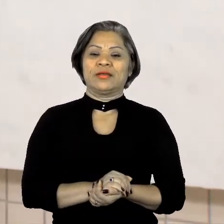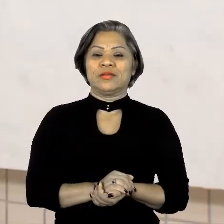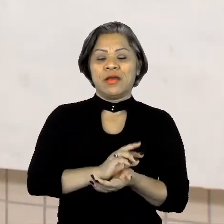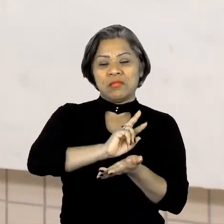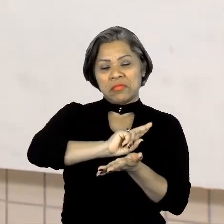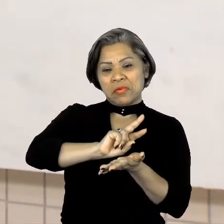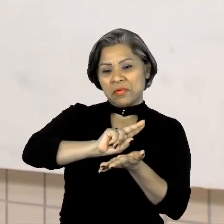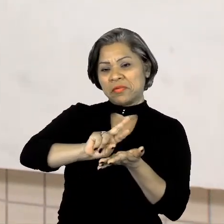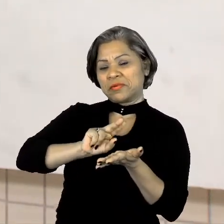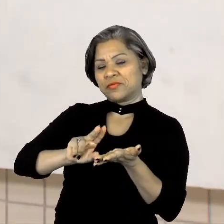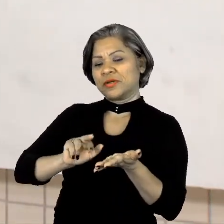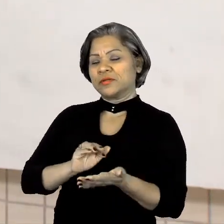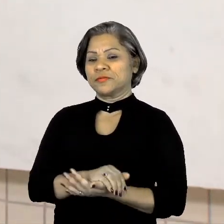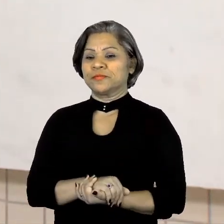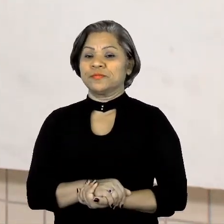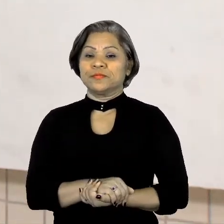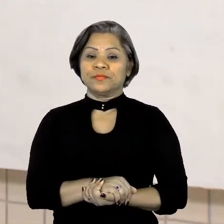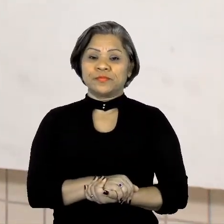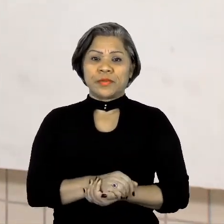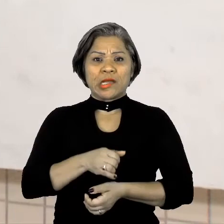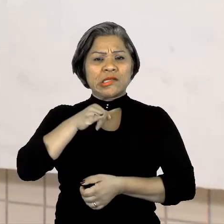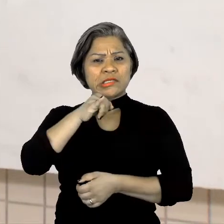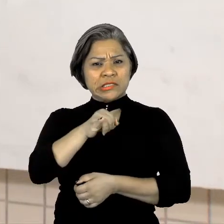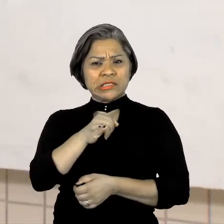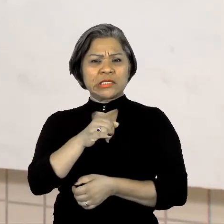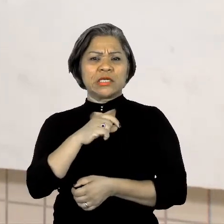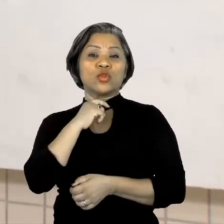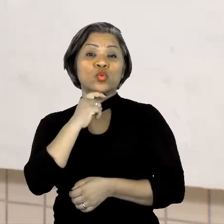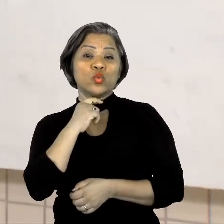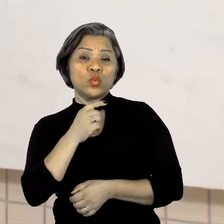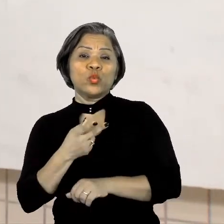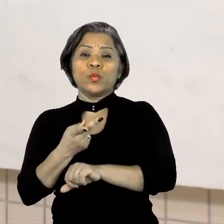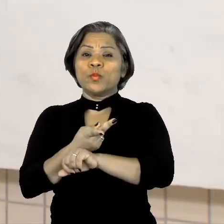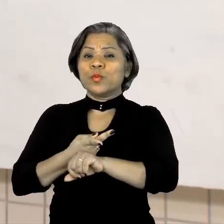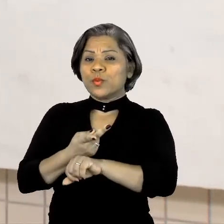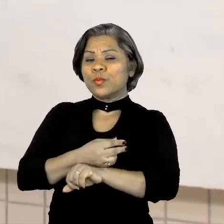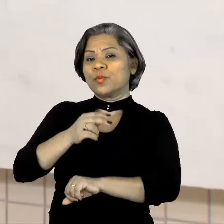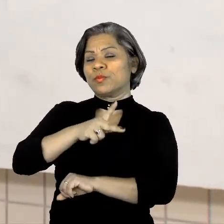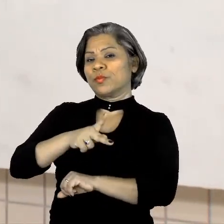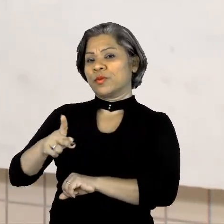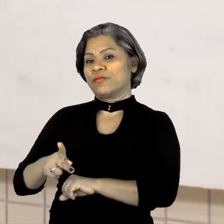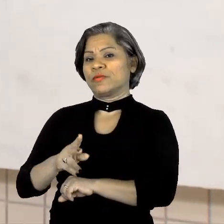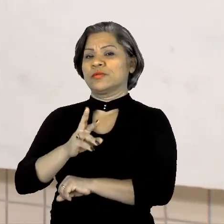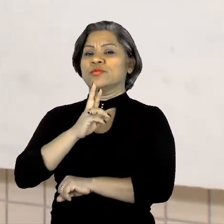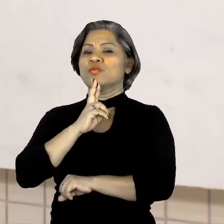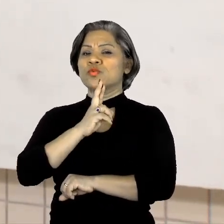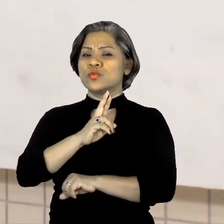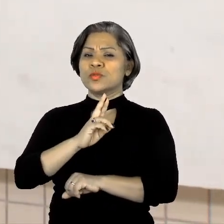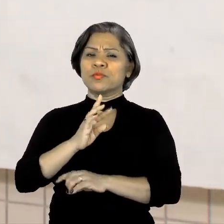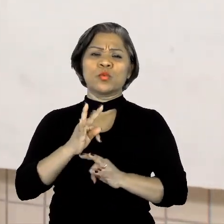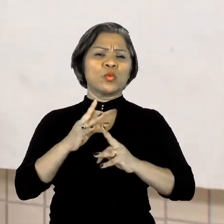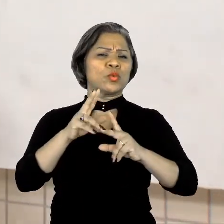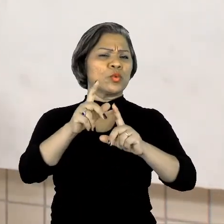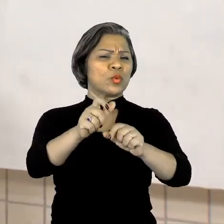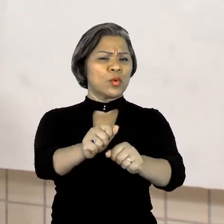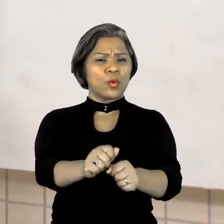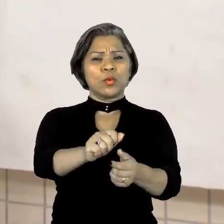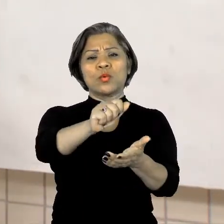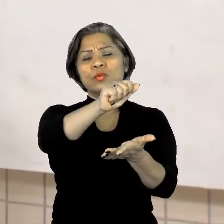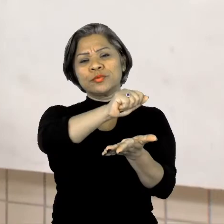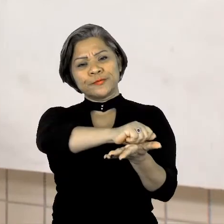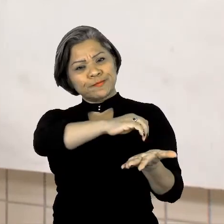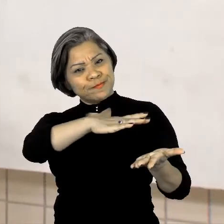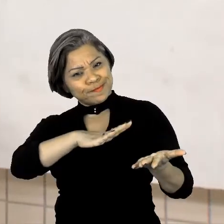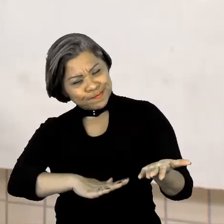mais que perfeito. Qualquer dúvida, procure o seu professor, responda todas as questões do seu bloco de atividade,